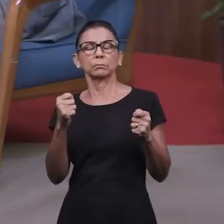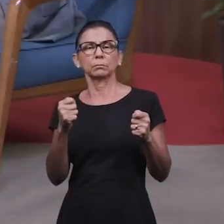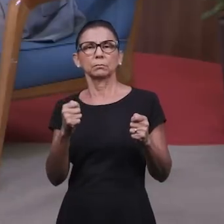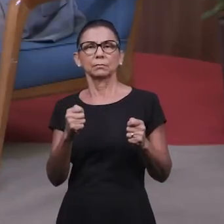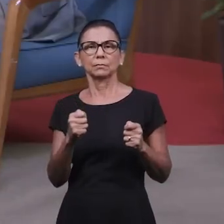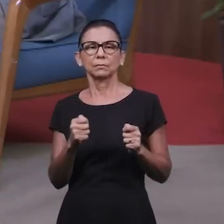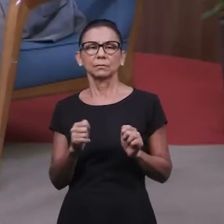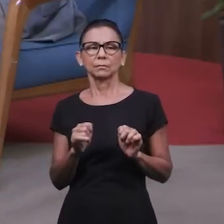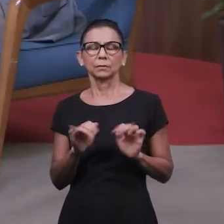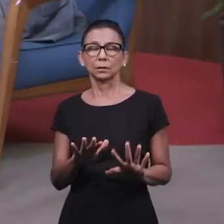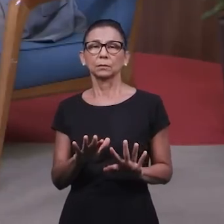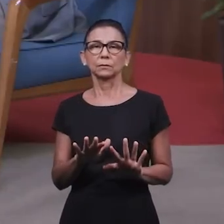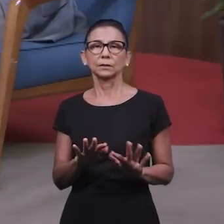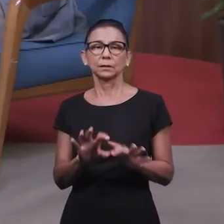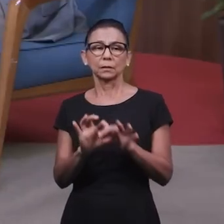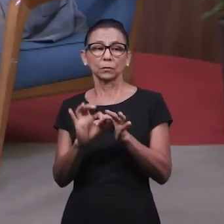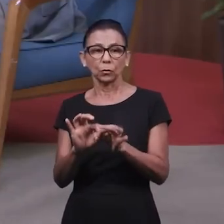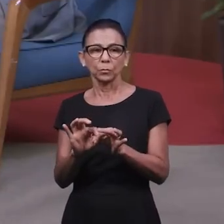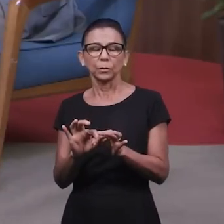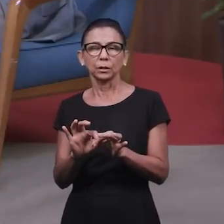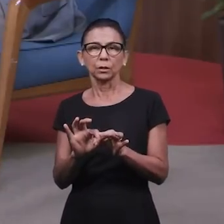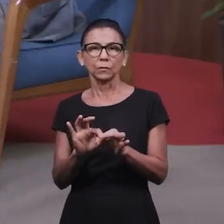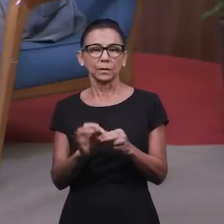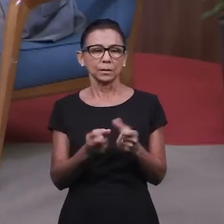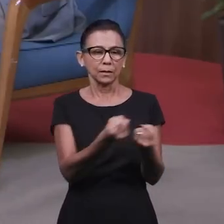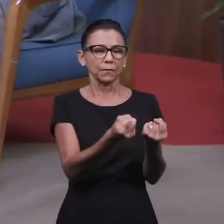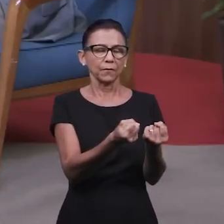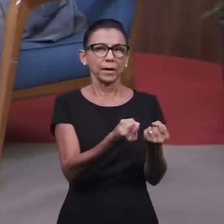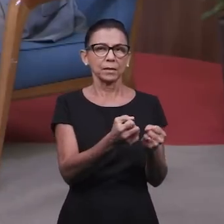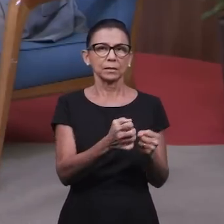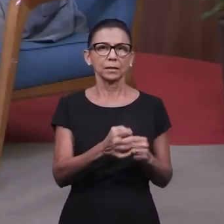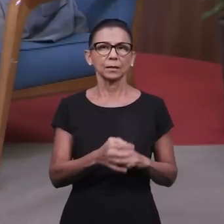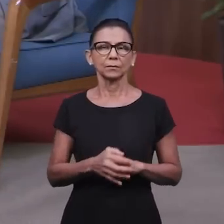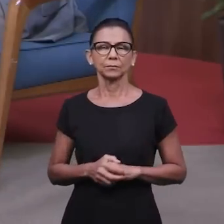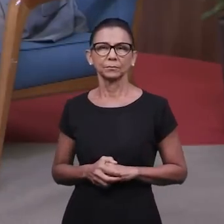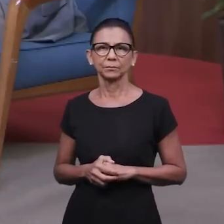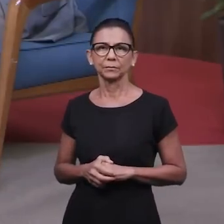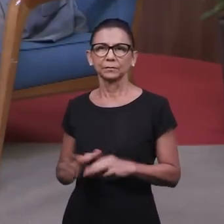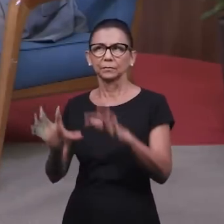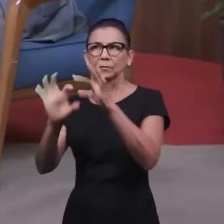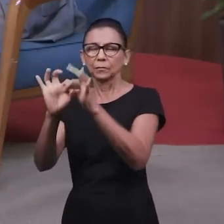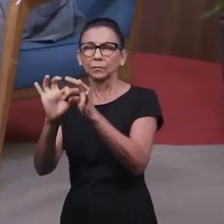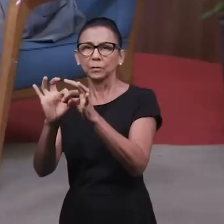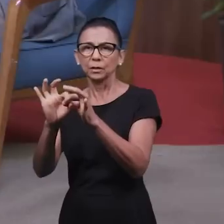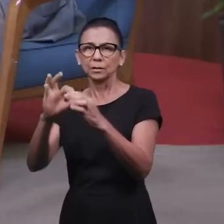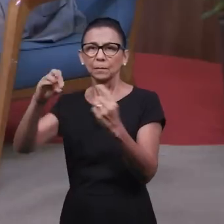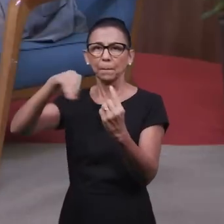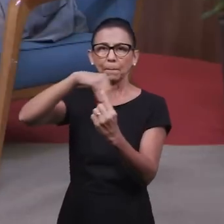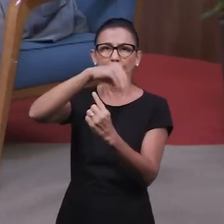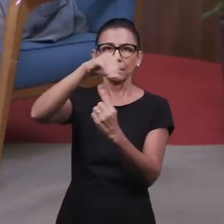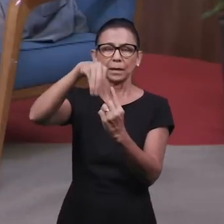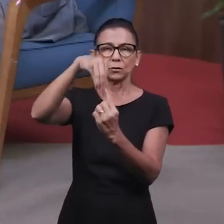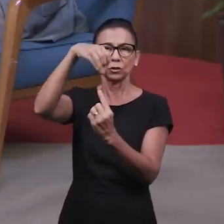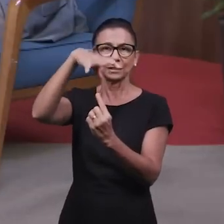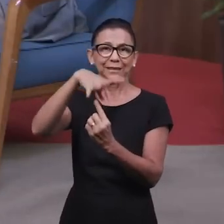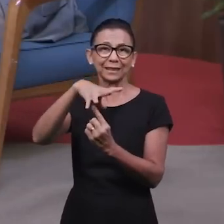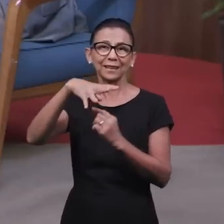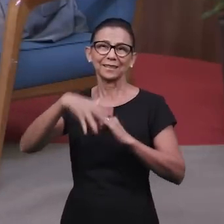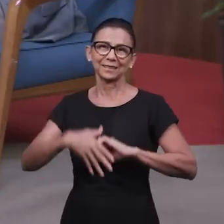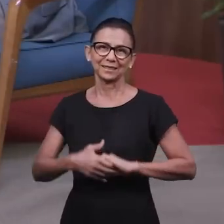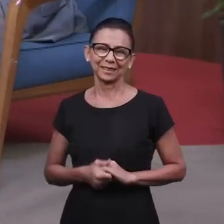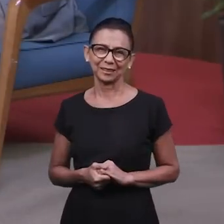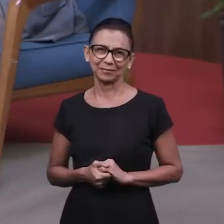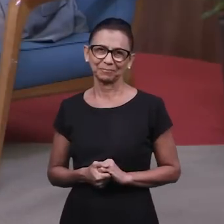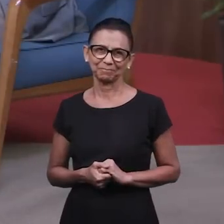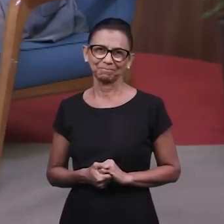pendurar armas. Então, na comunhão, você tem acesso aos recursos da graça. As armas celestiais,